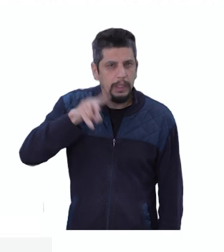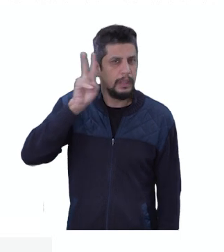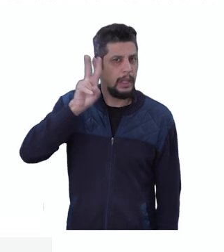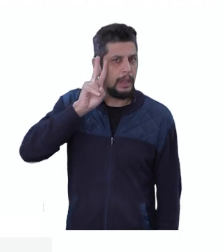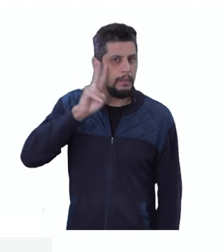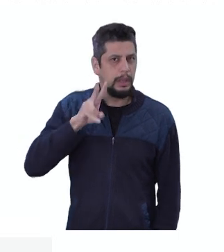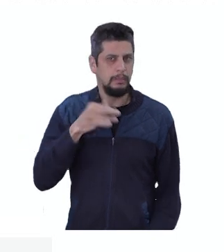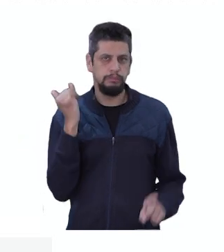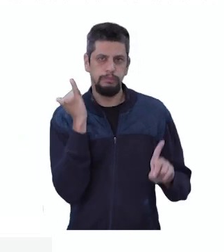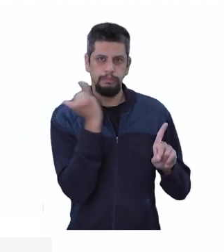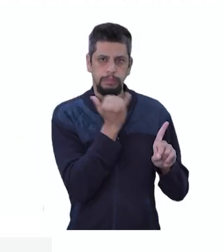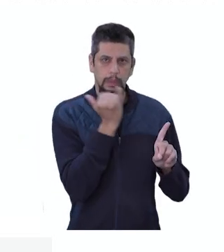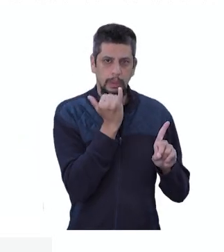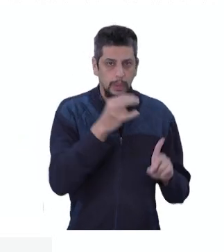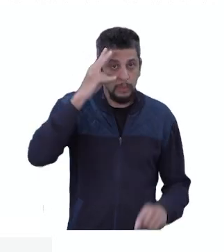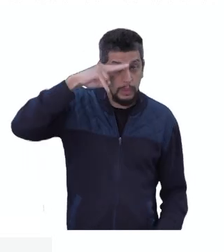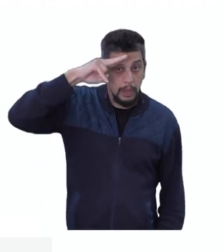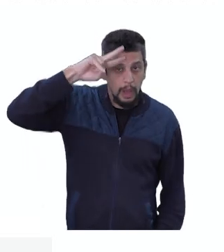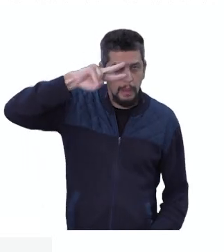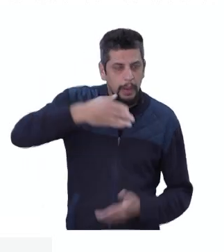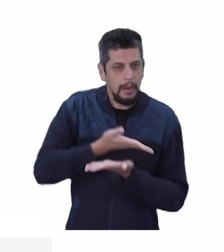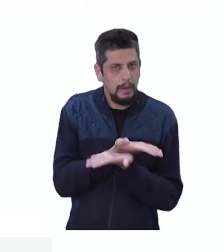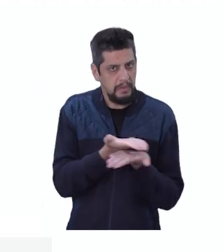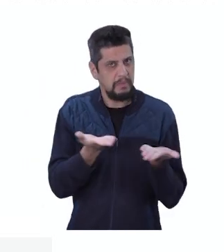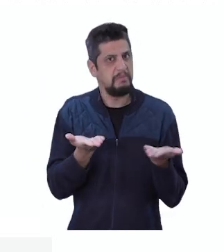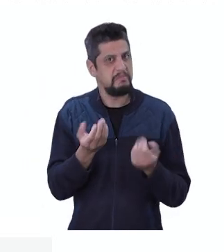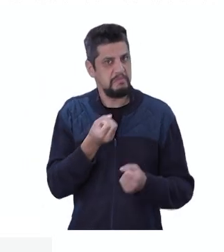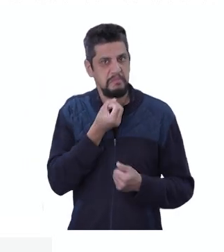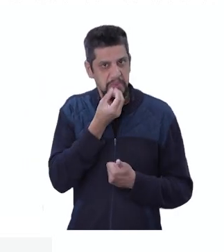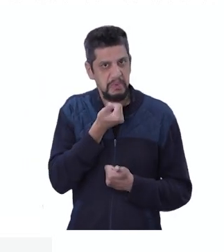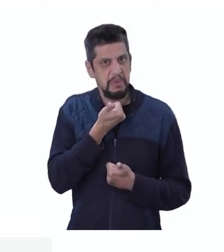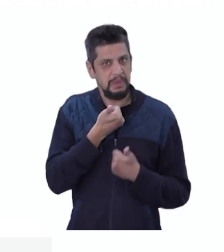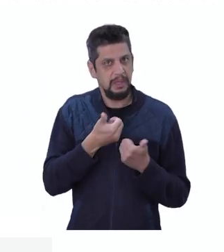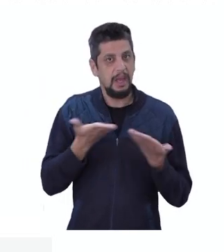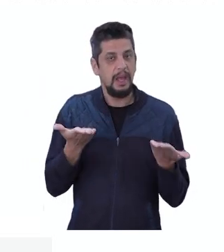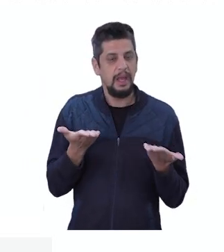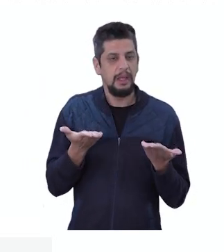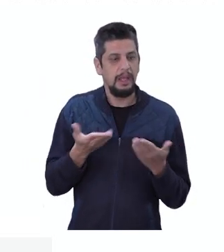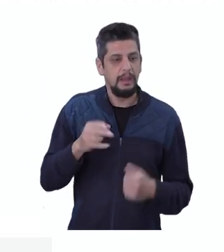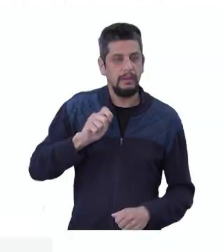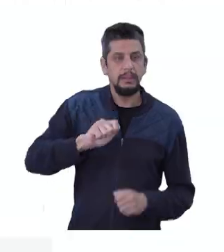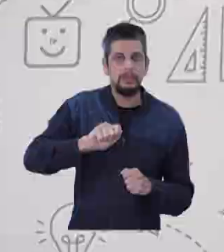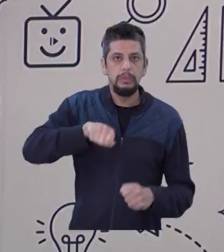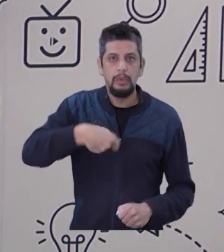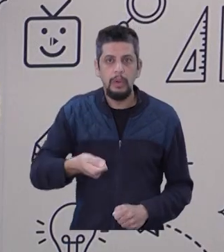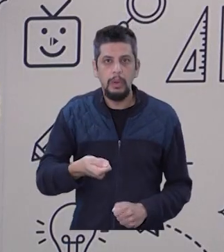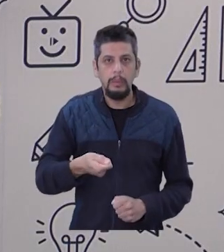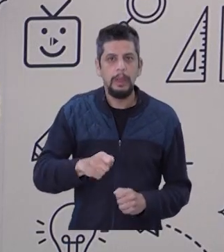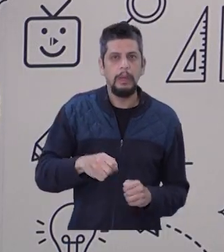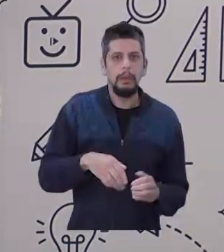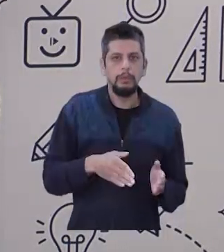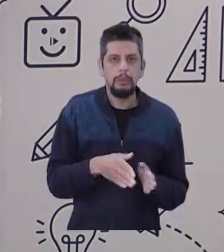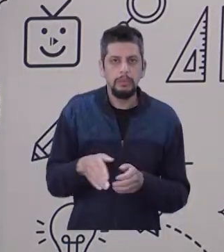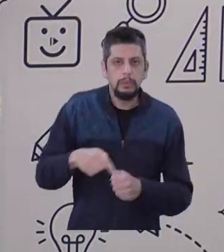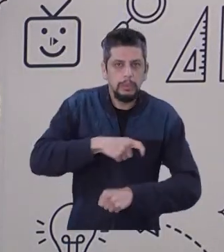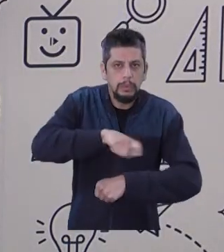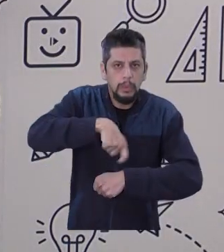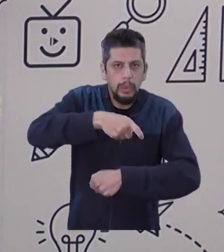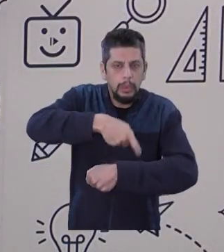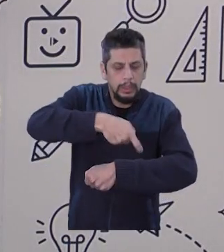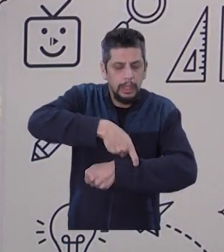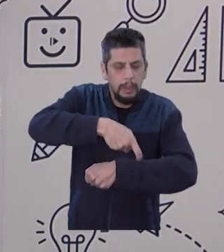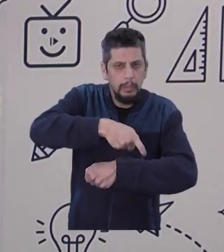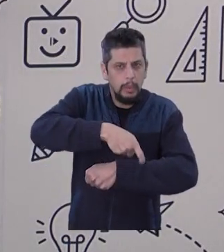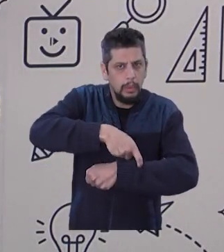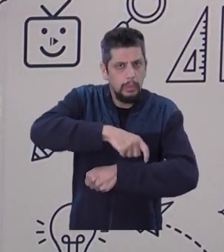Vocês lembram que elas contaram uma história, leram uma história para vocês, o tempo, né? Que falava sobre a passagem do tempo,